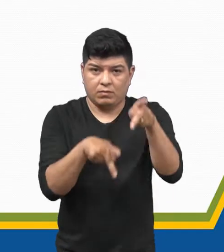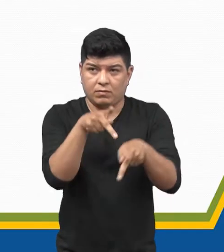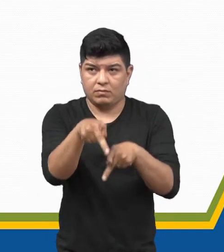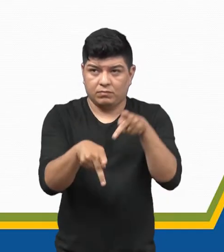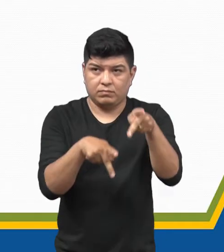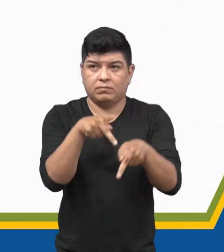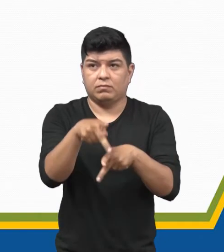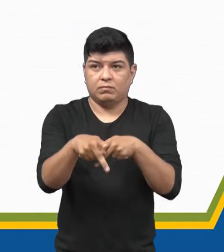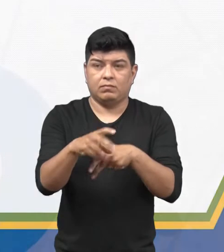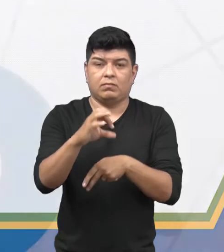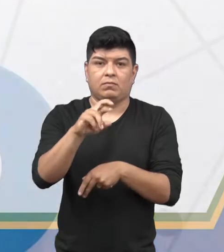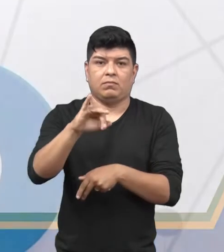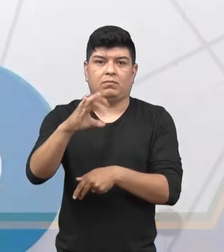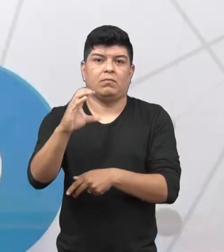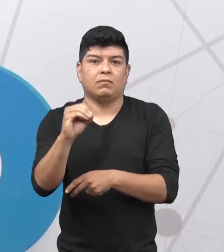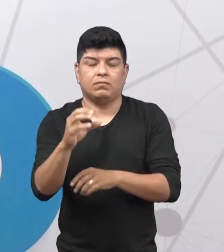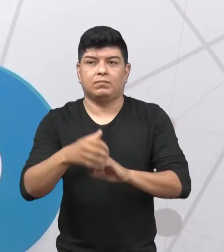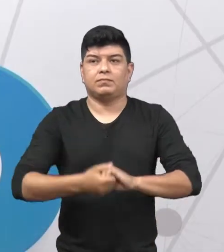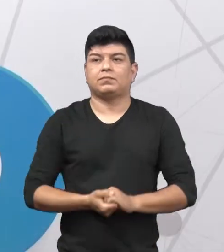civilização creto-micênica.